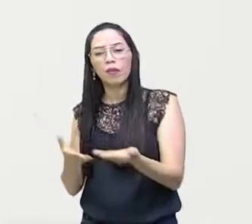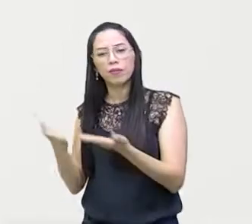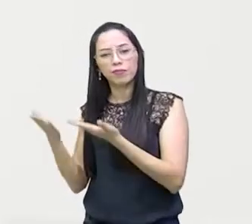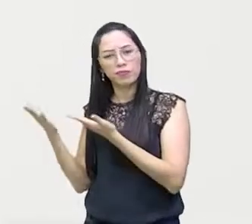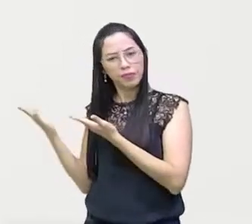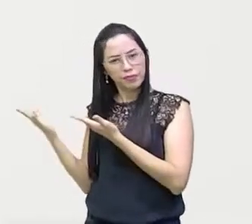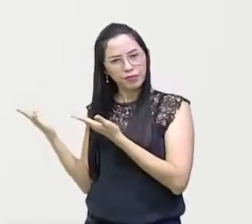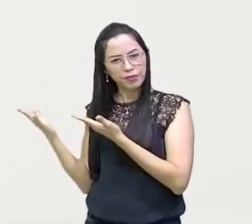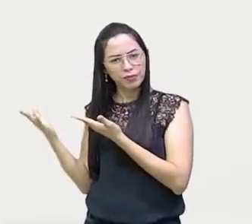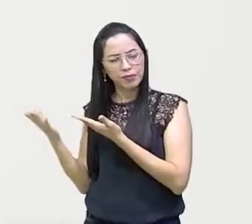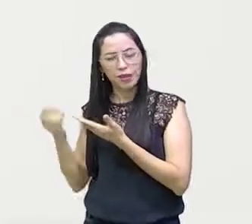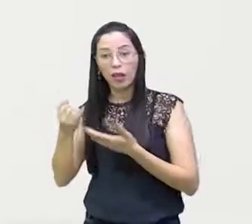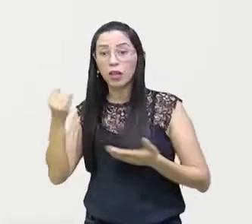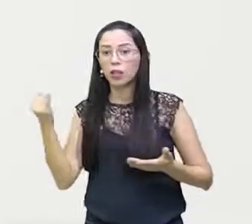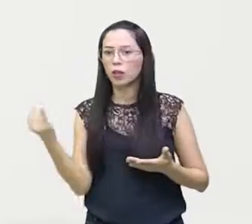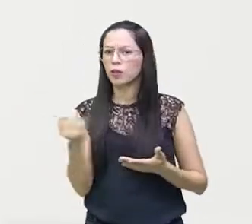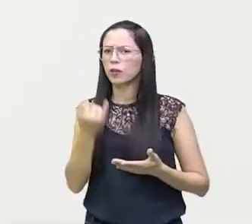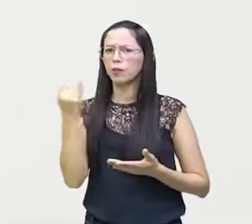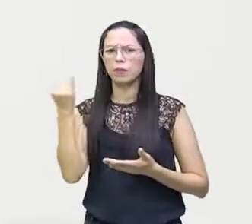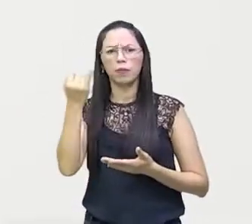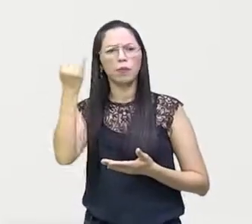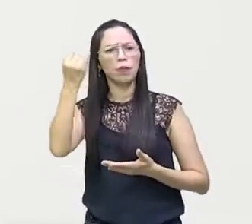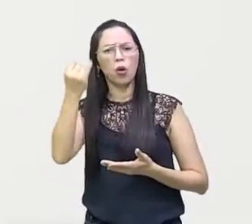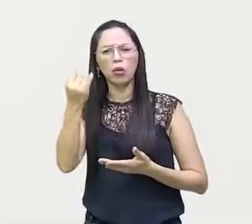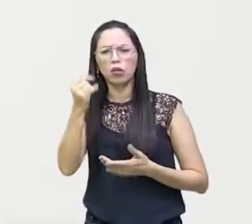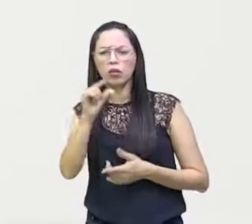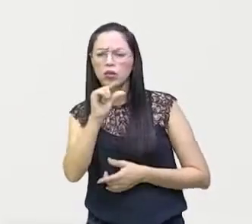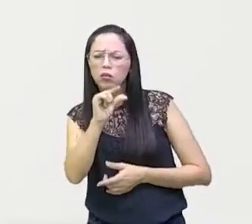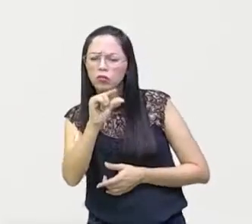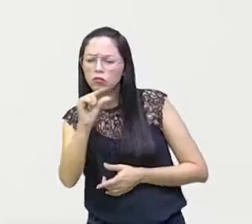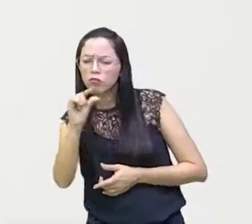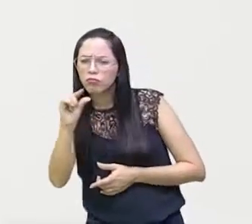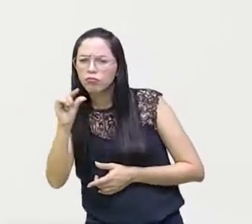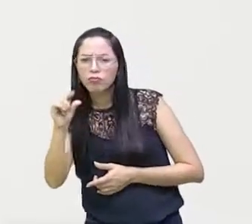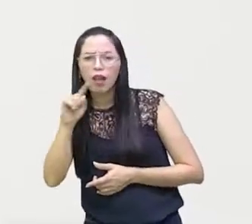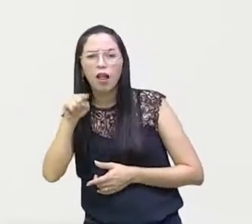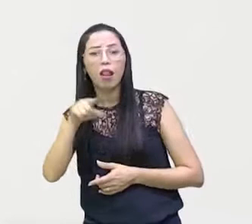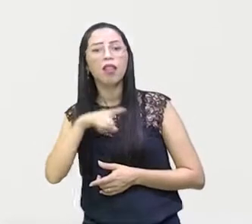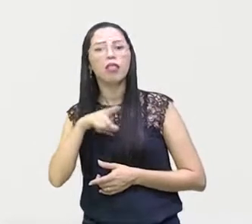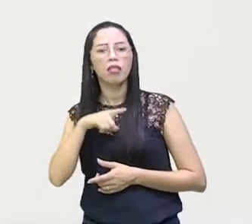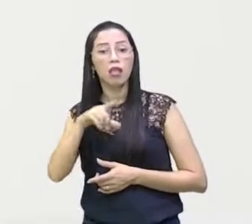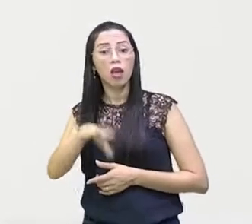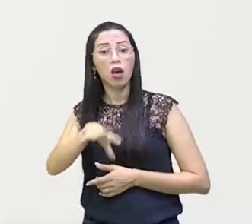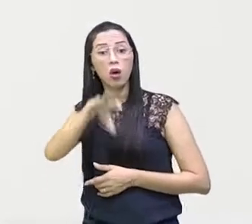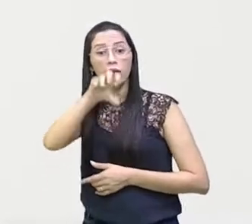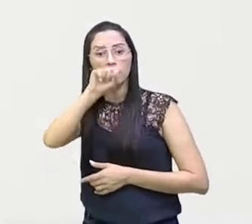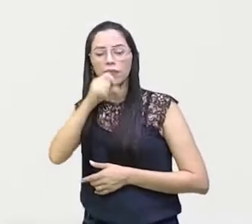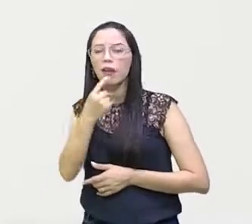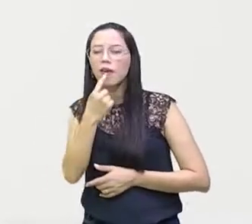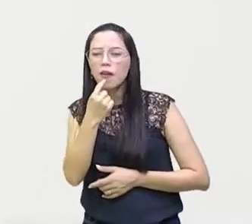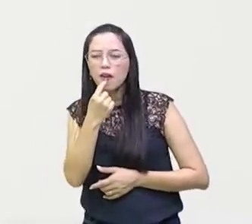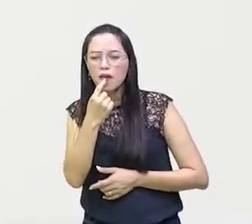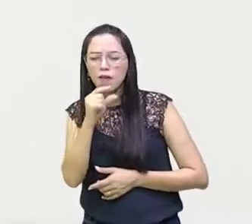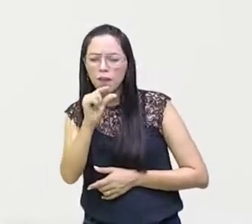importante para o sangue porque ela possui oxigênio e ela é vermelha assim porque ela